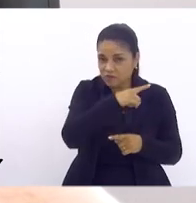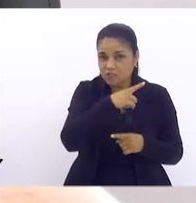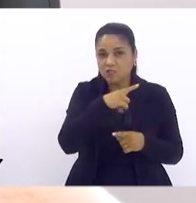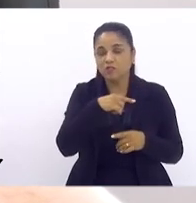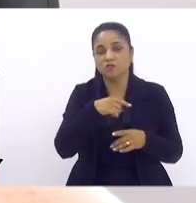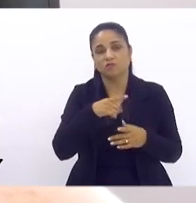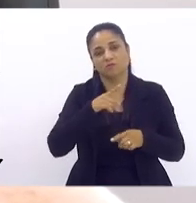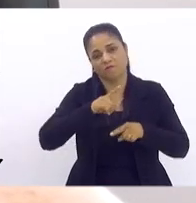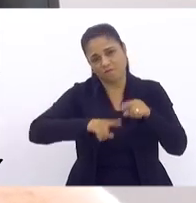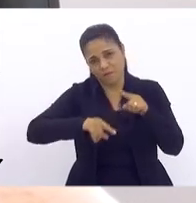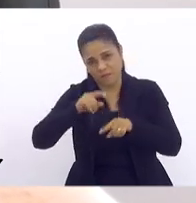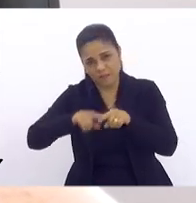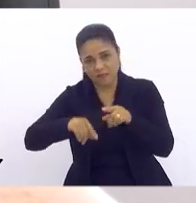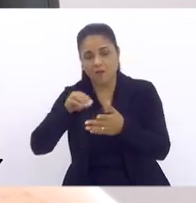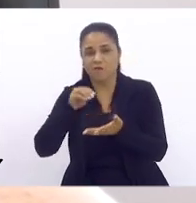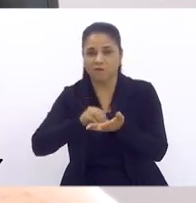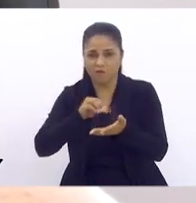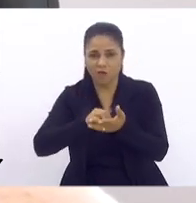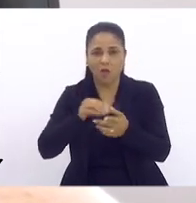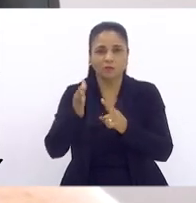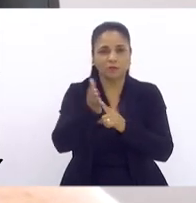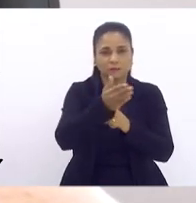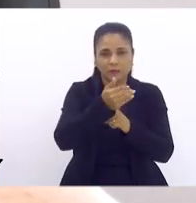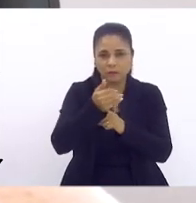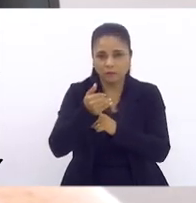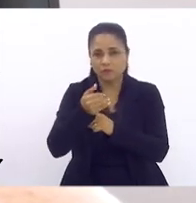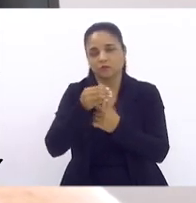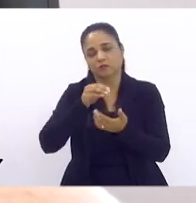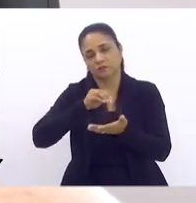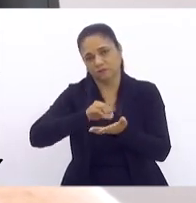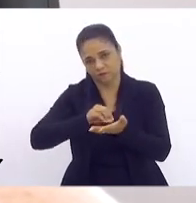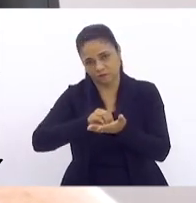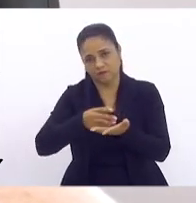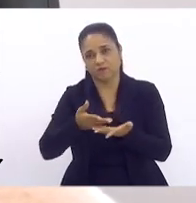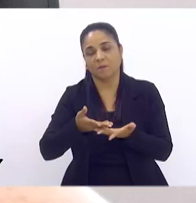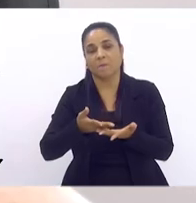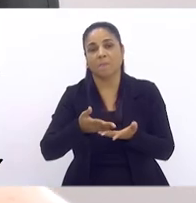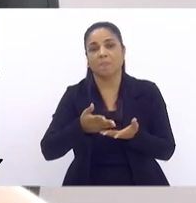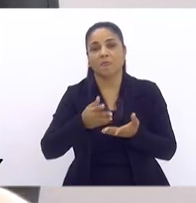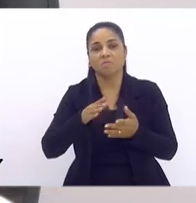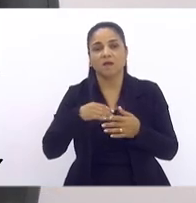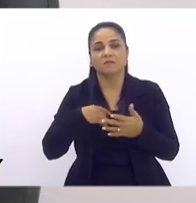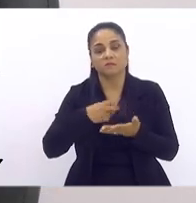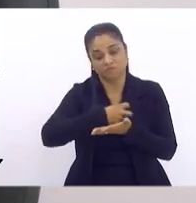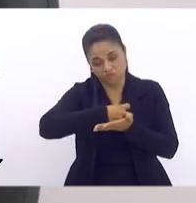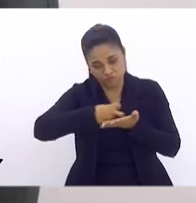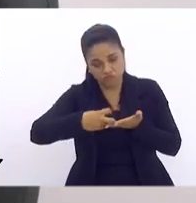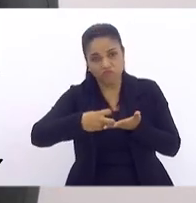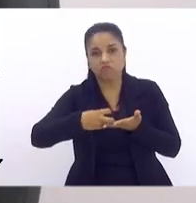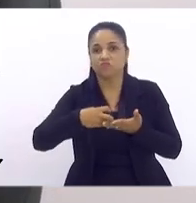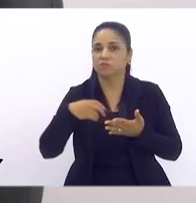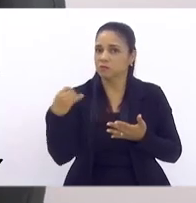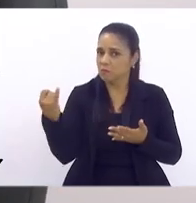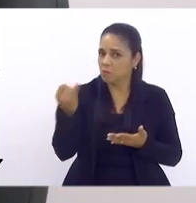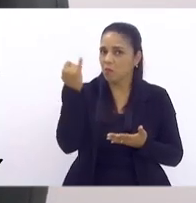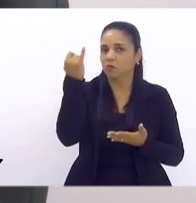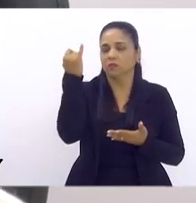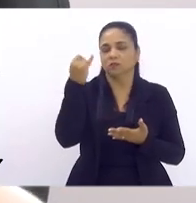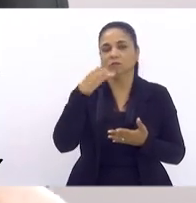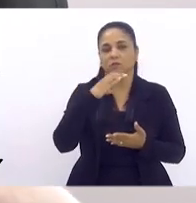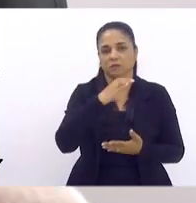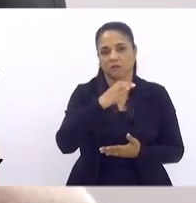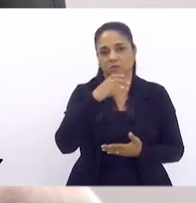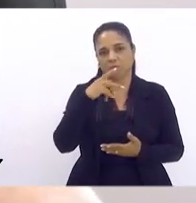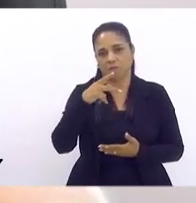falta um monte de coisas né equipamentos para para esse tipo de ação mas as condenações seria importante para a CPI